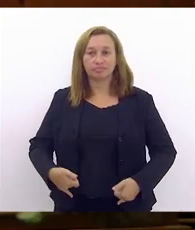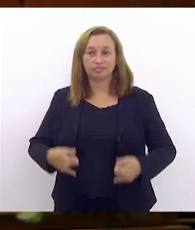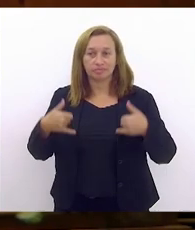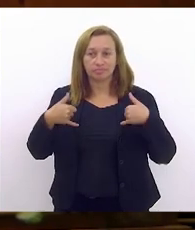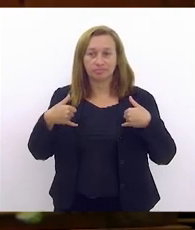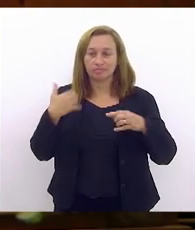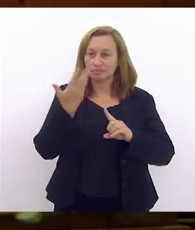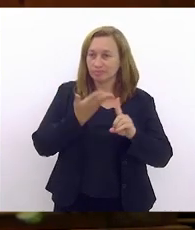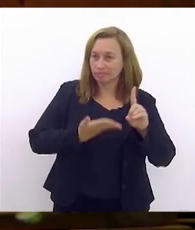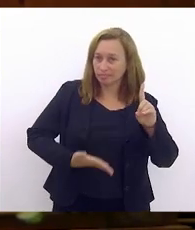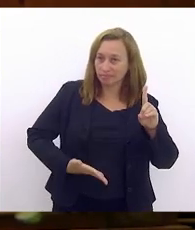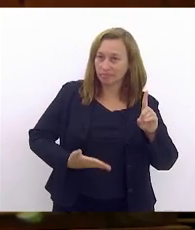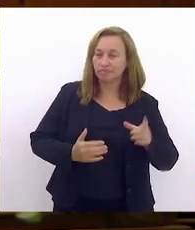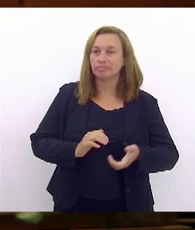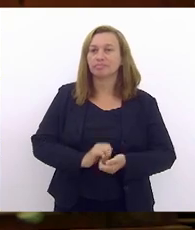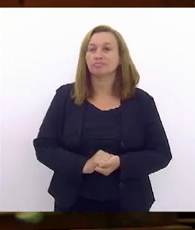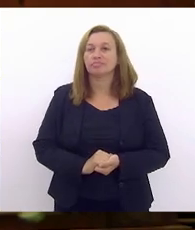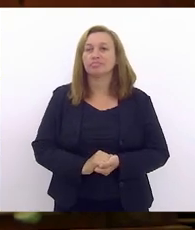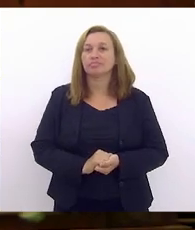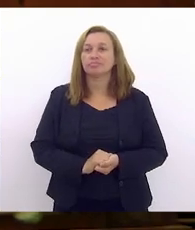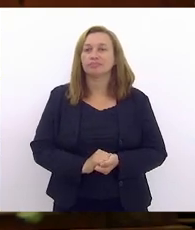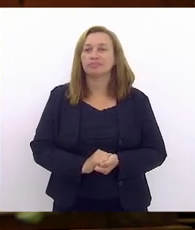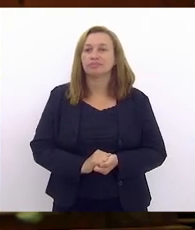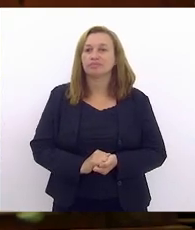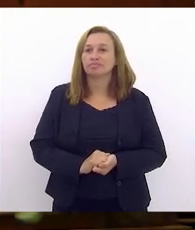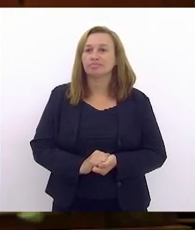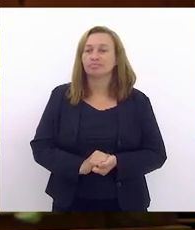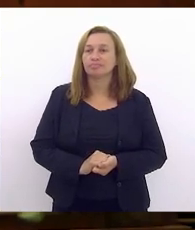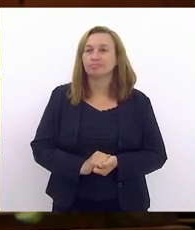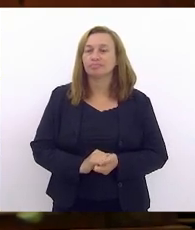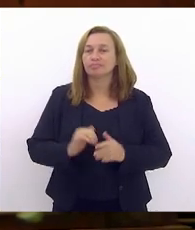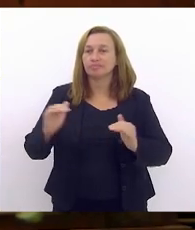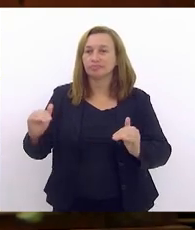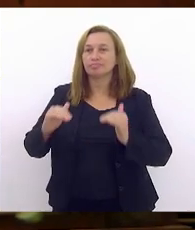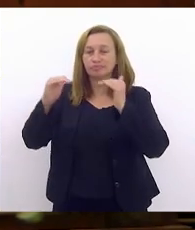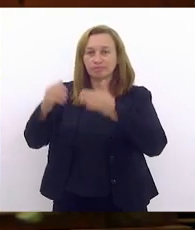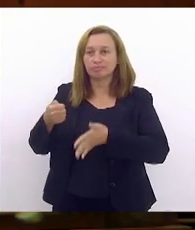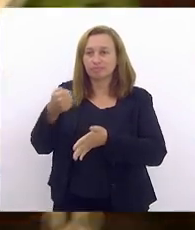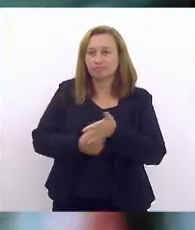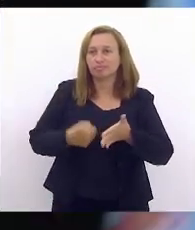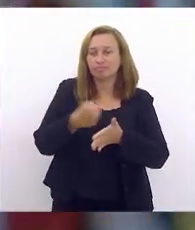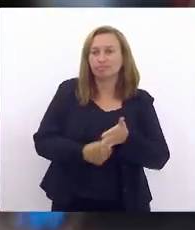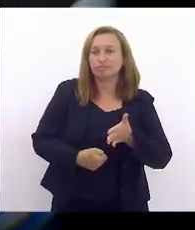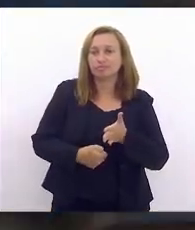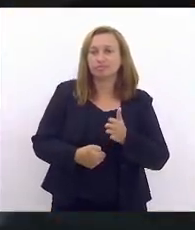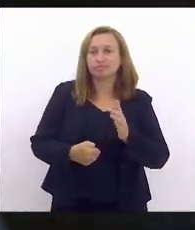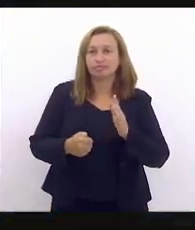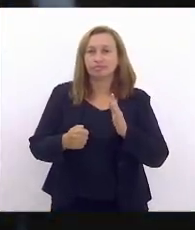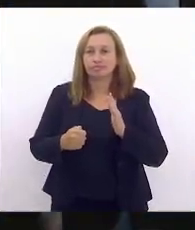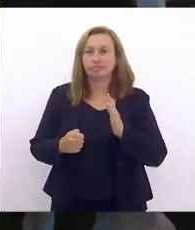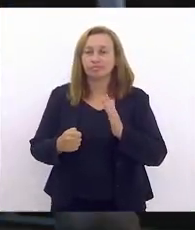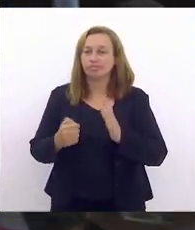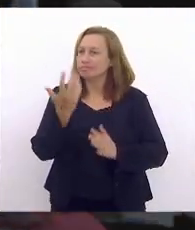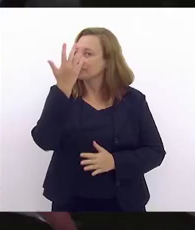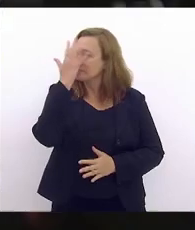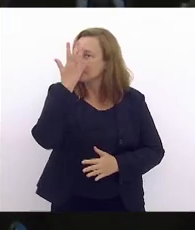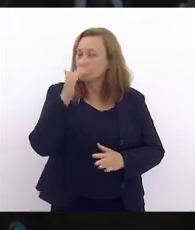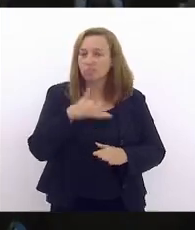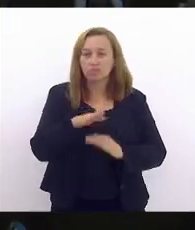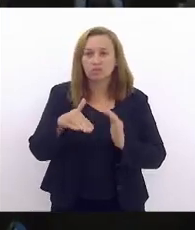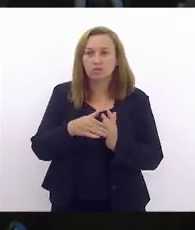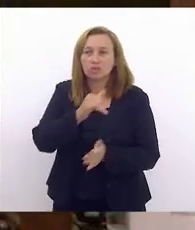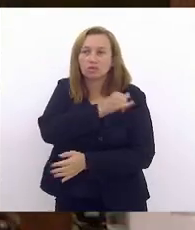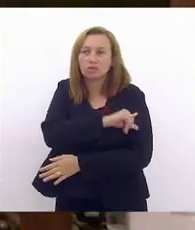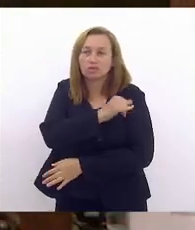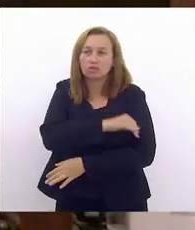homenagem, eu queria exaltar a sua luta pelo carnaval, todo o Carnaval do Rio de Janeiro, mas